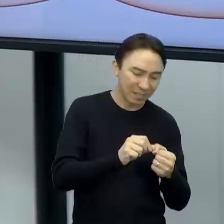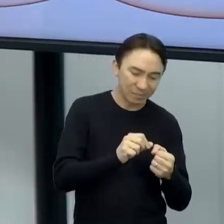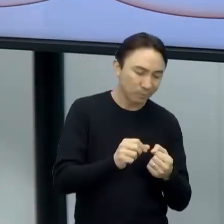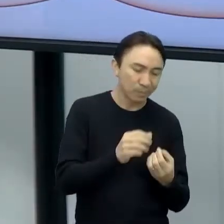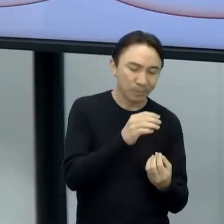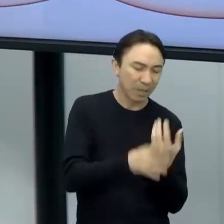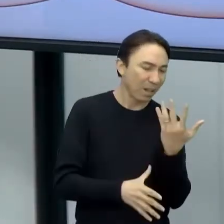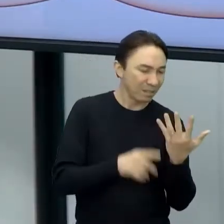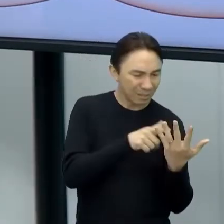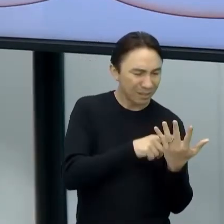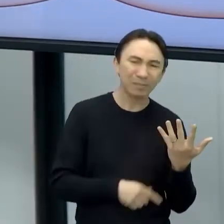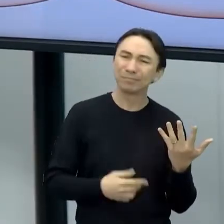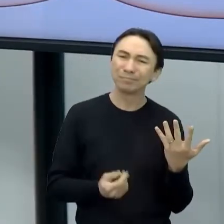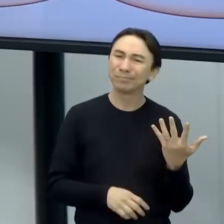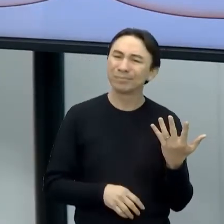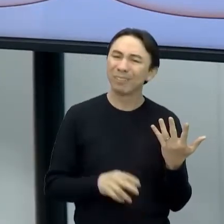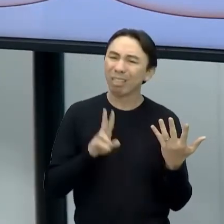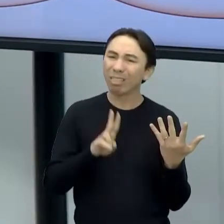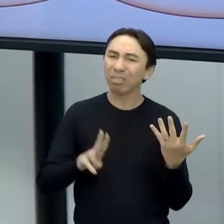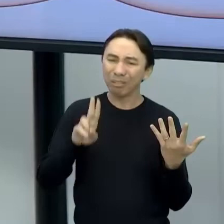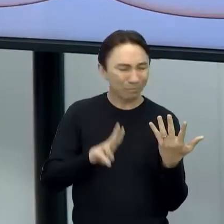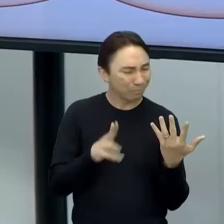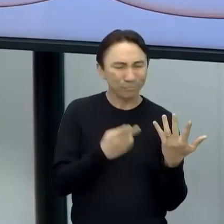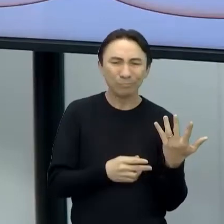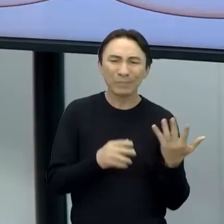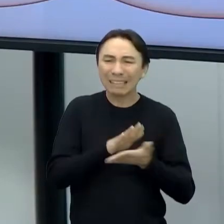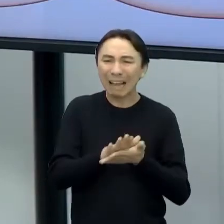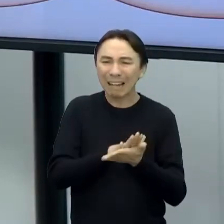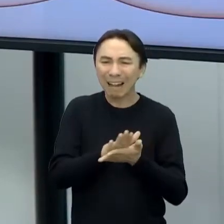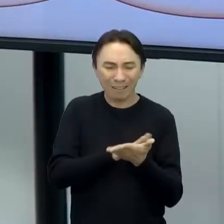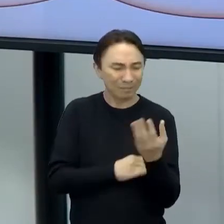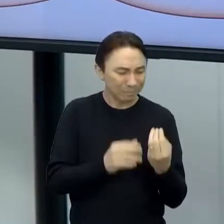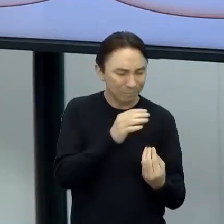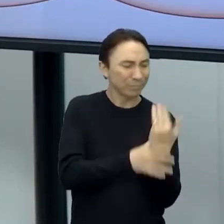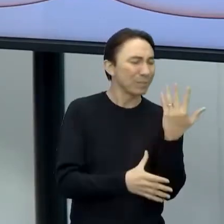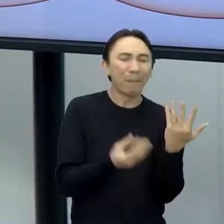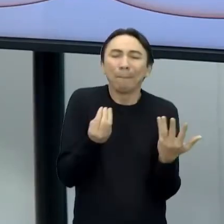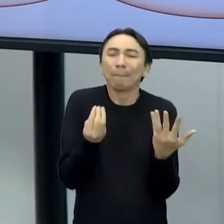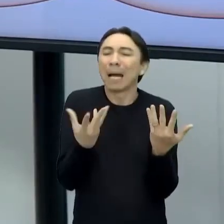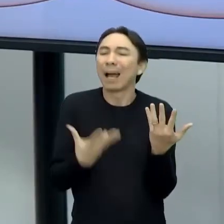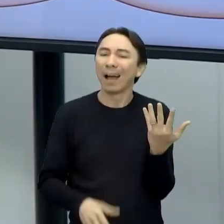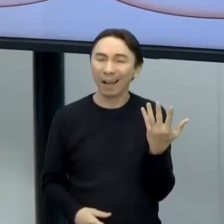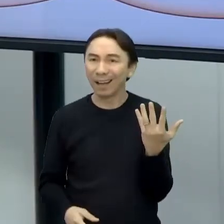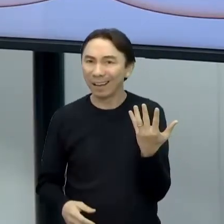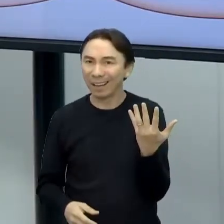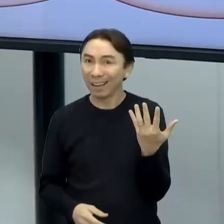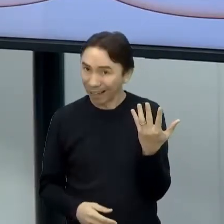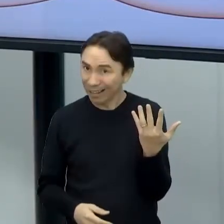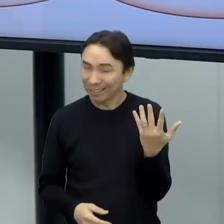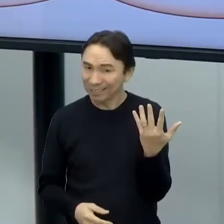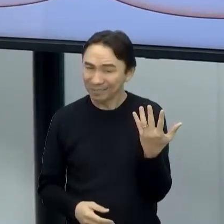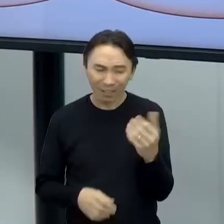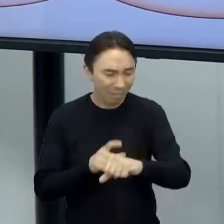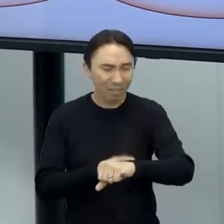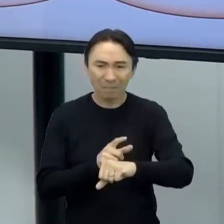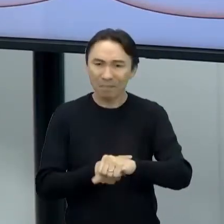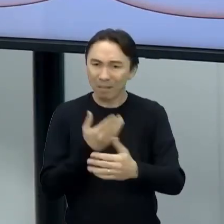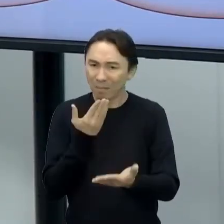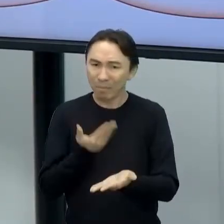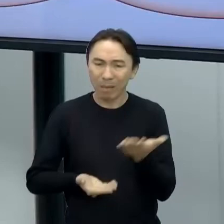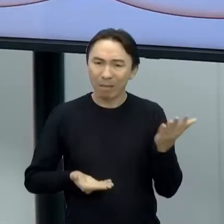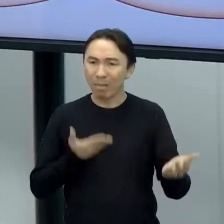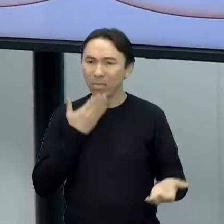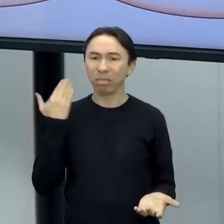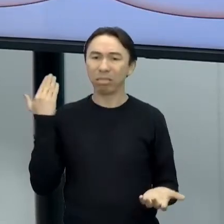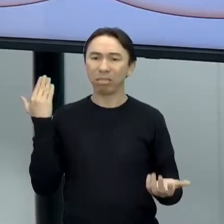ninguém? É perda de tempo. Então, eu preciso ter algo que faça com